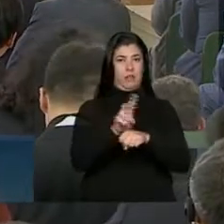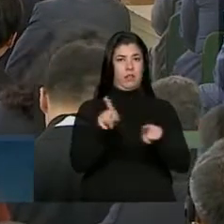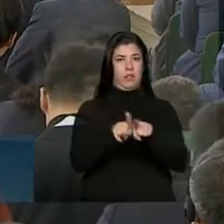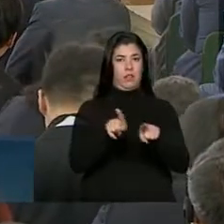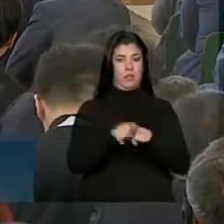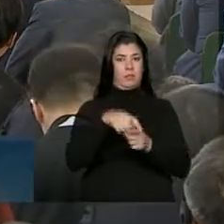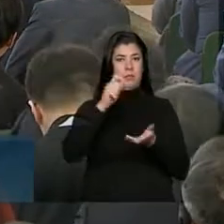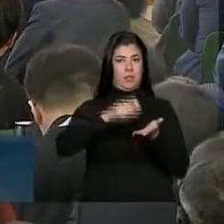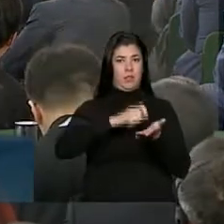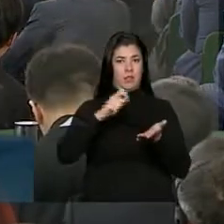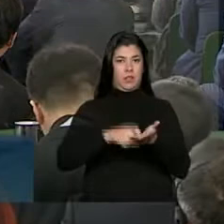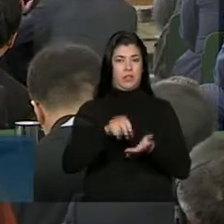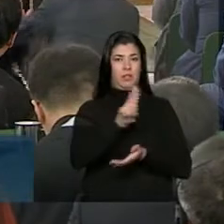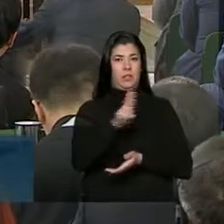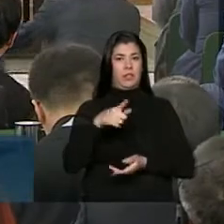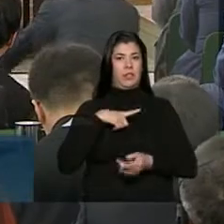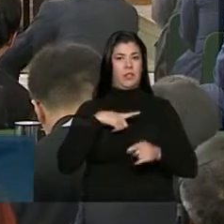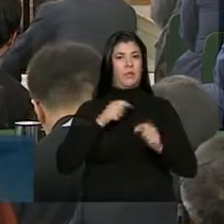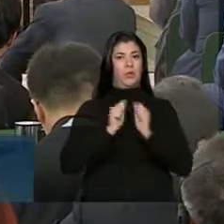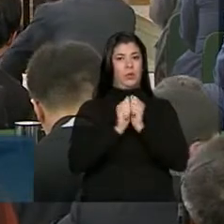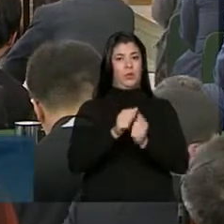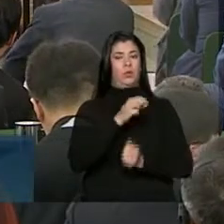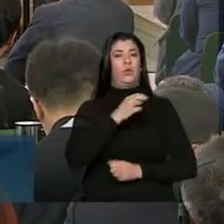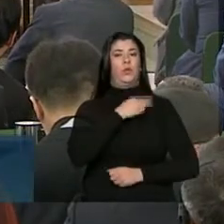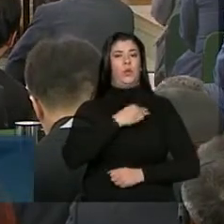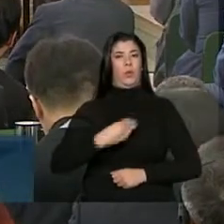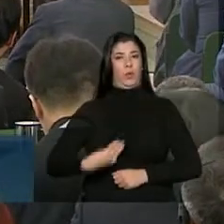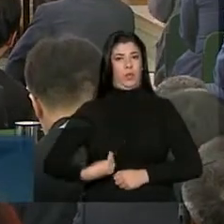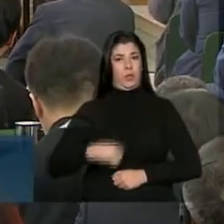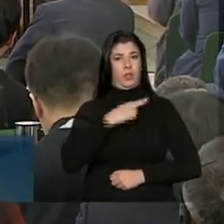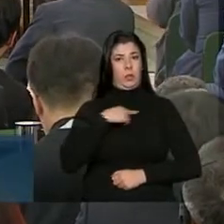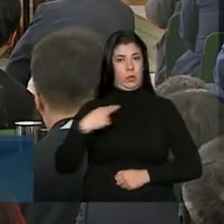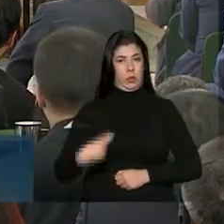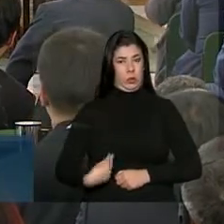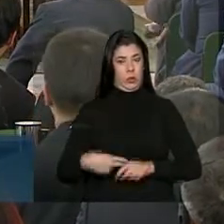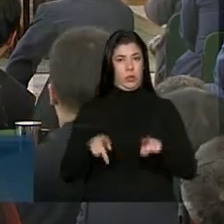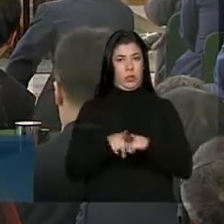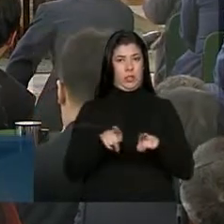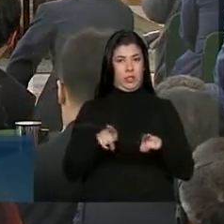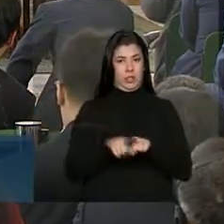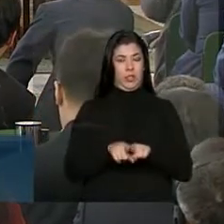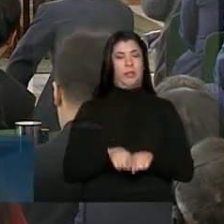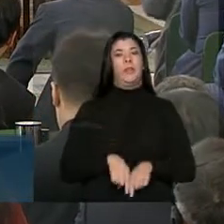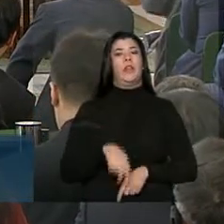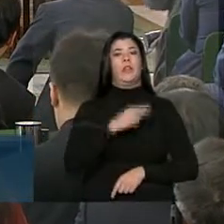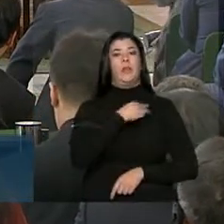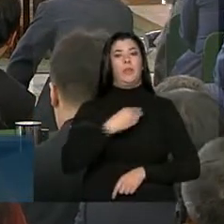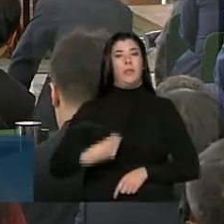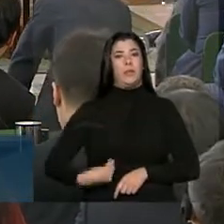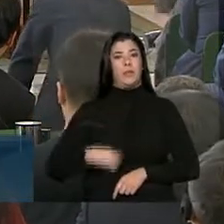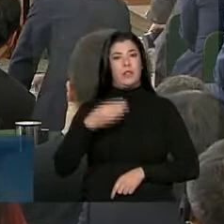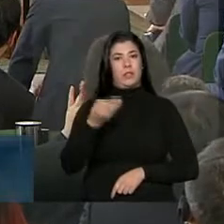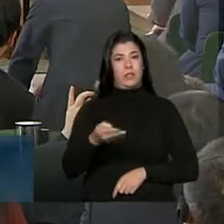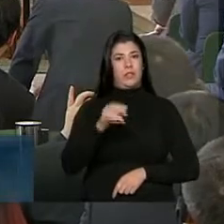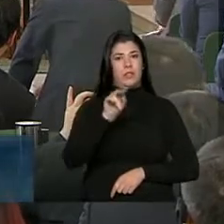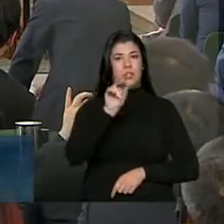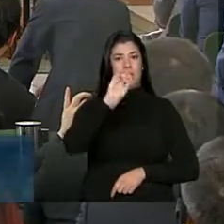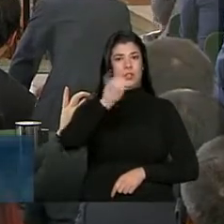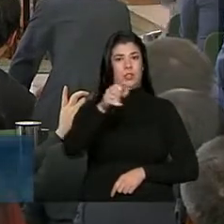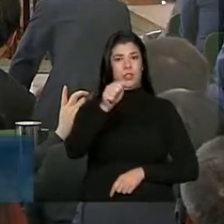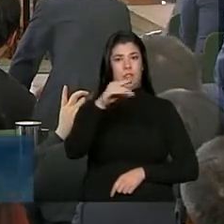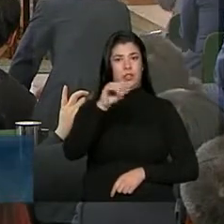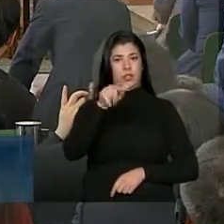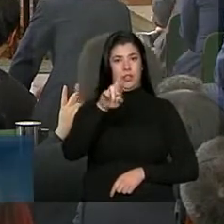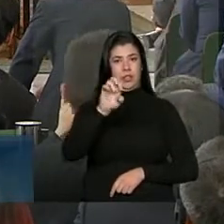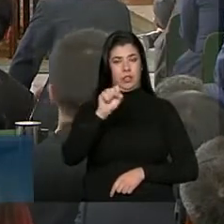Qiu Dazi, e o ministro da Defesa, Jacques Wagner, memorando de entendimento sobre sensoriamento